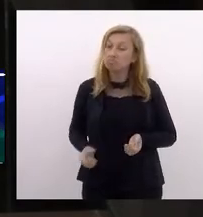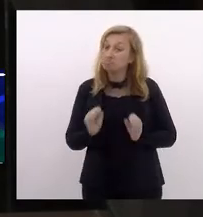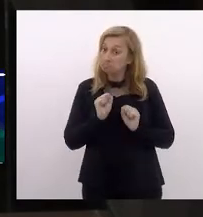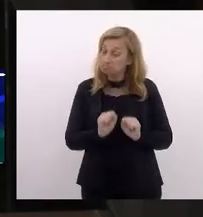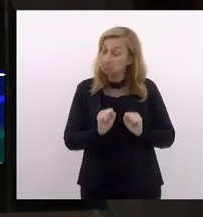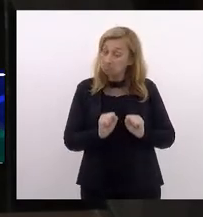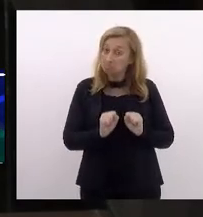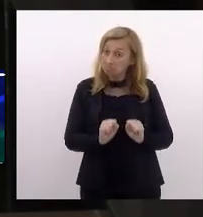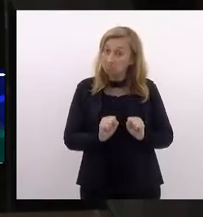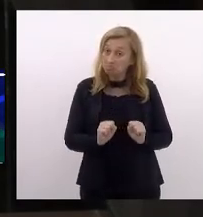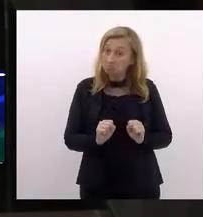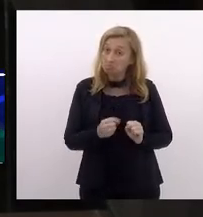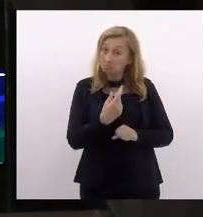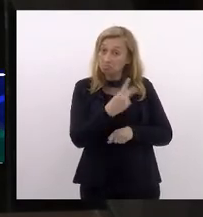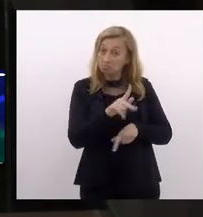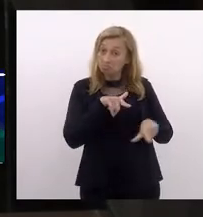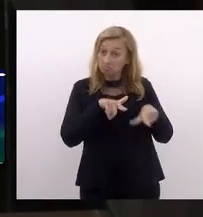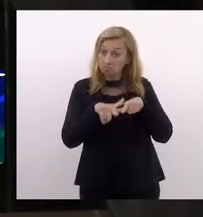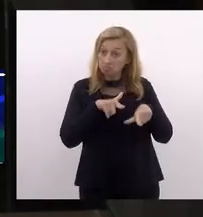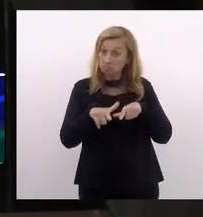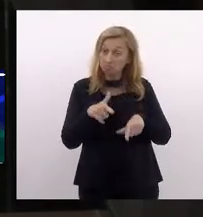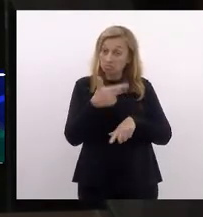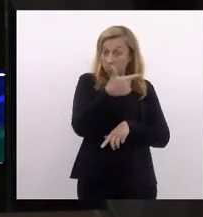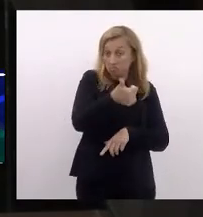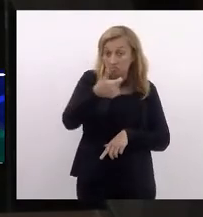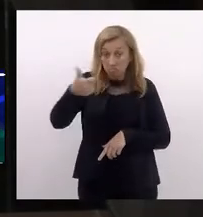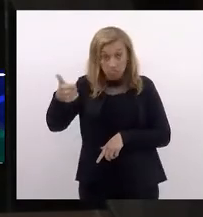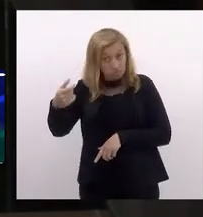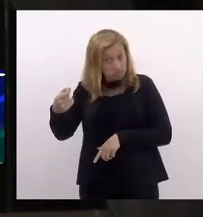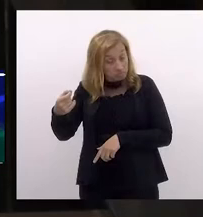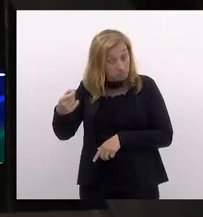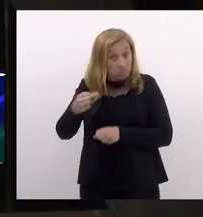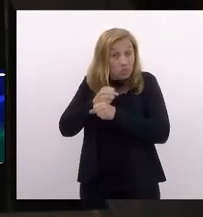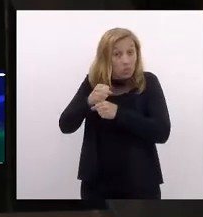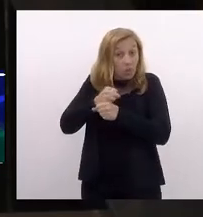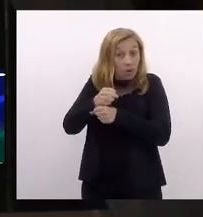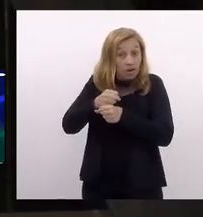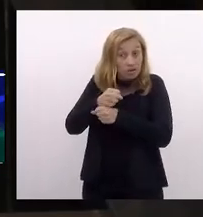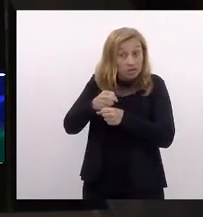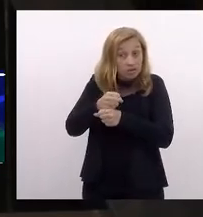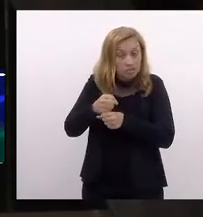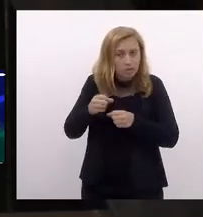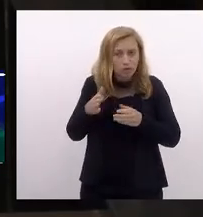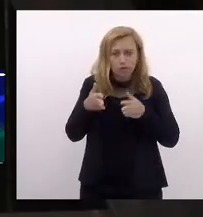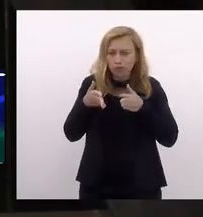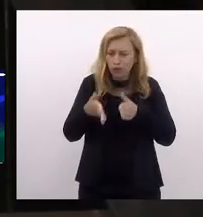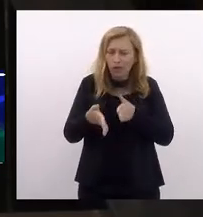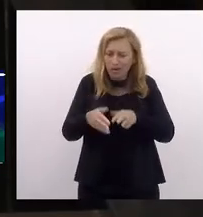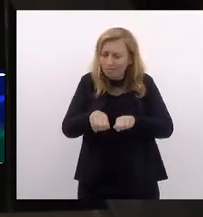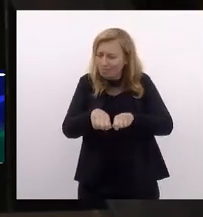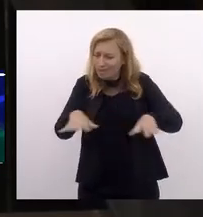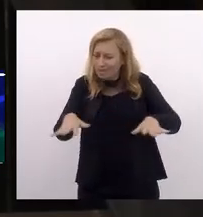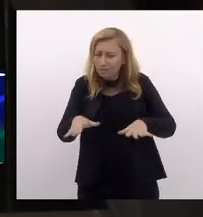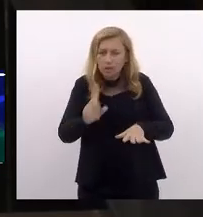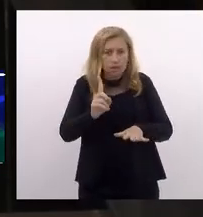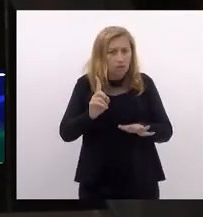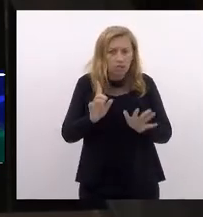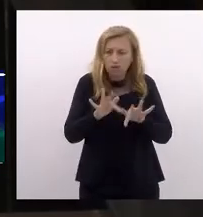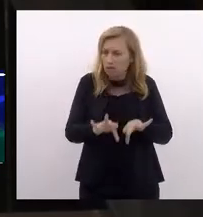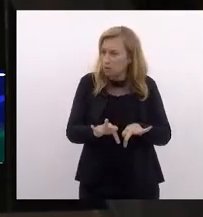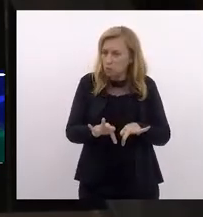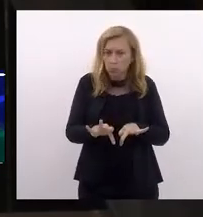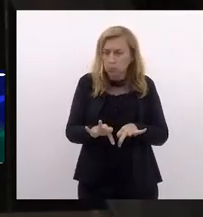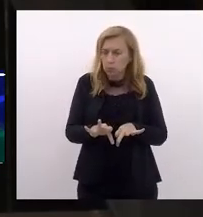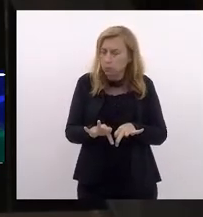possa no exercício de 2020 que foi o ano central da pandemia que ainda não passou